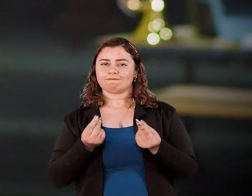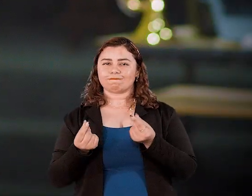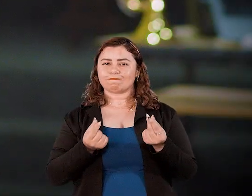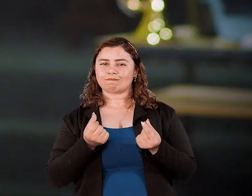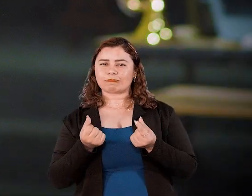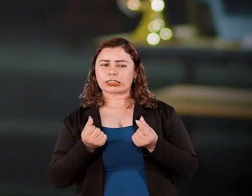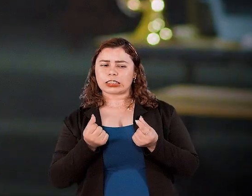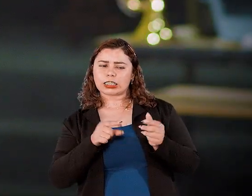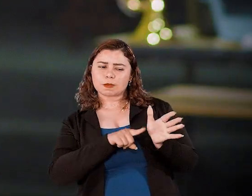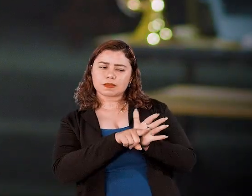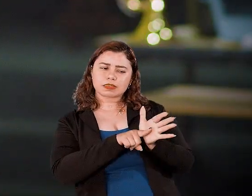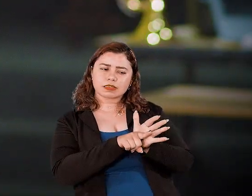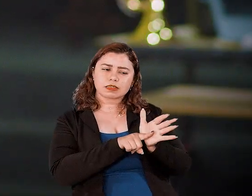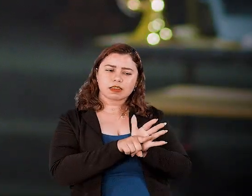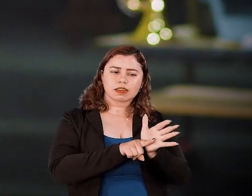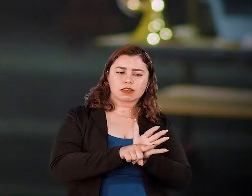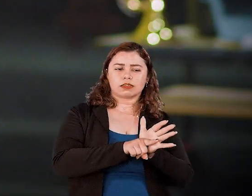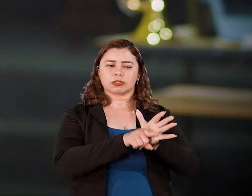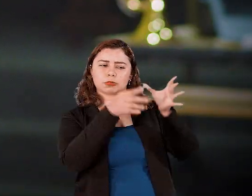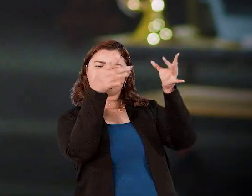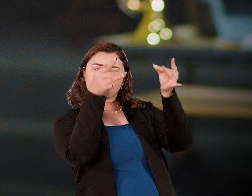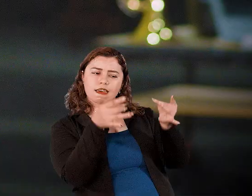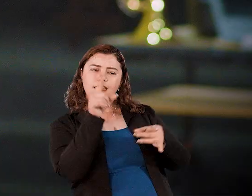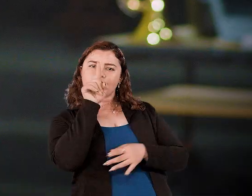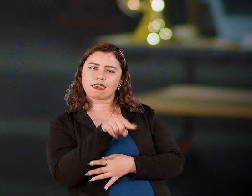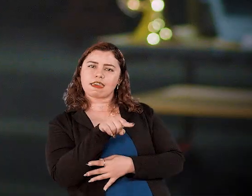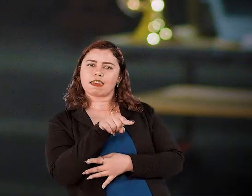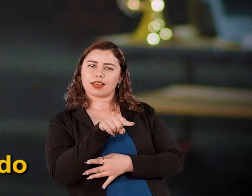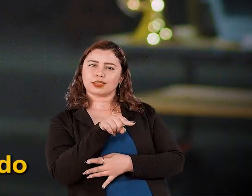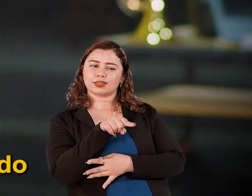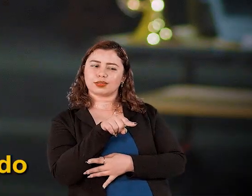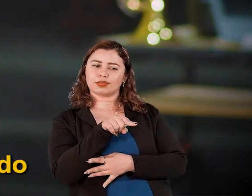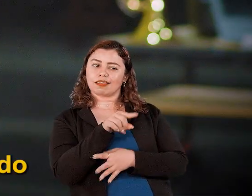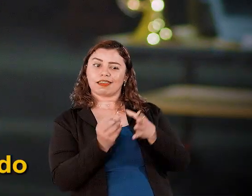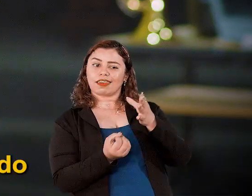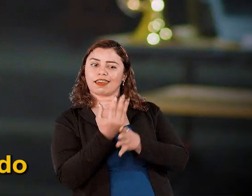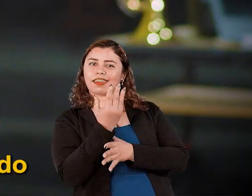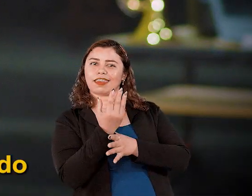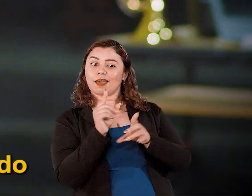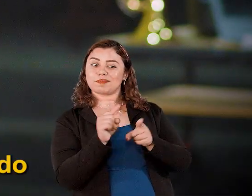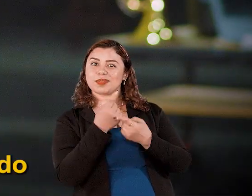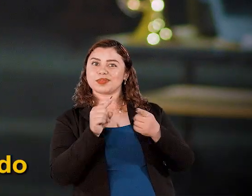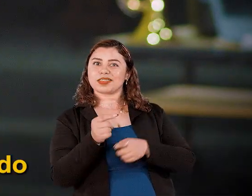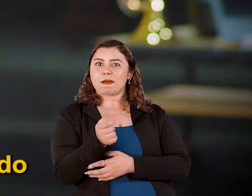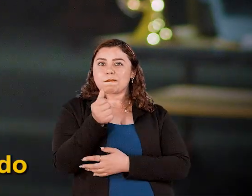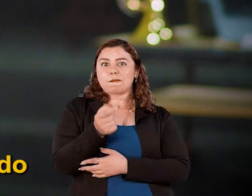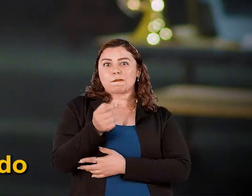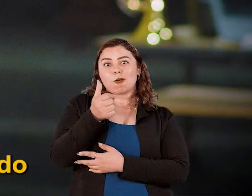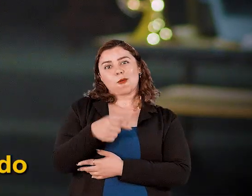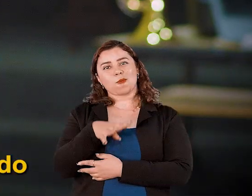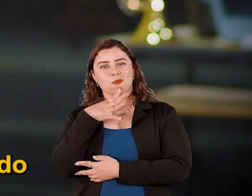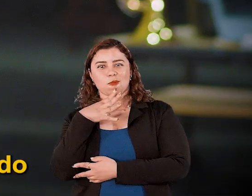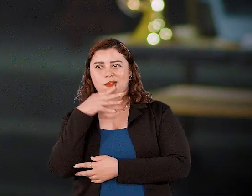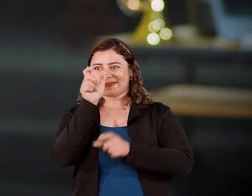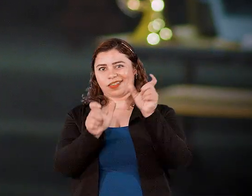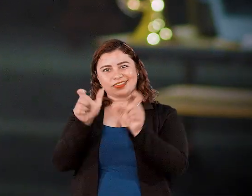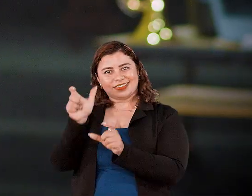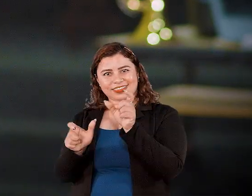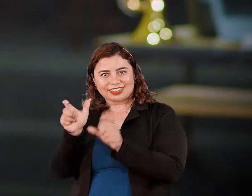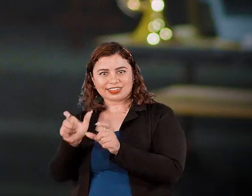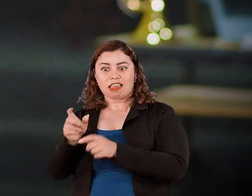E pleiteando tudo isso vem um clássico que pouco